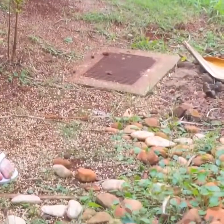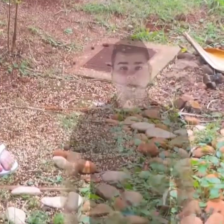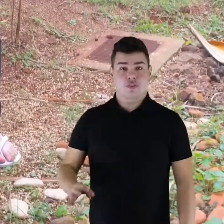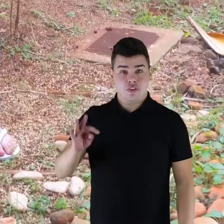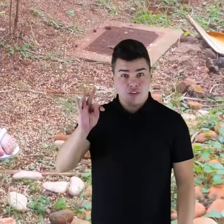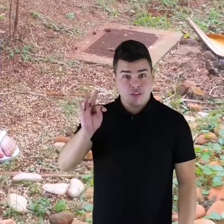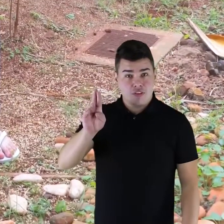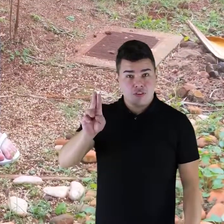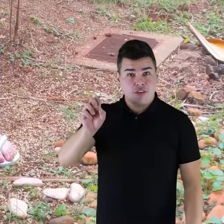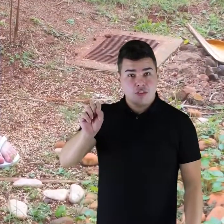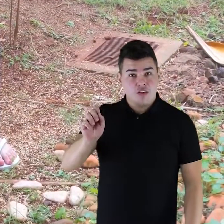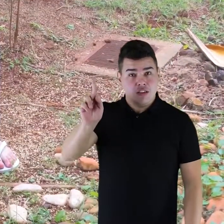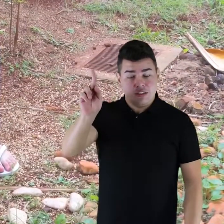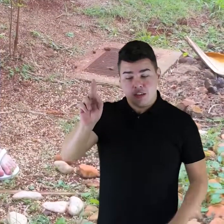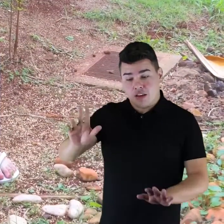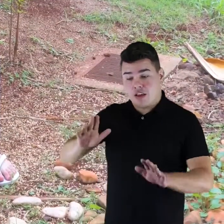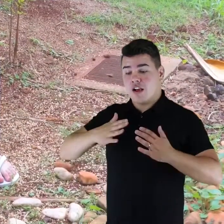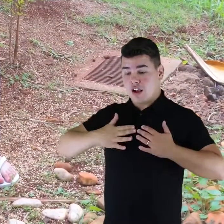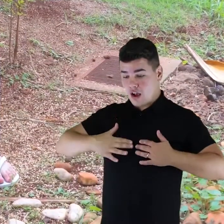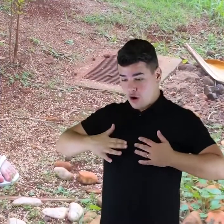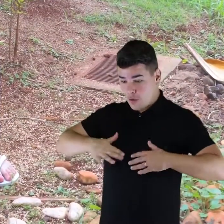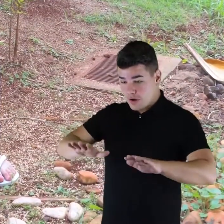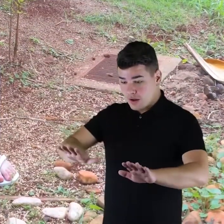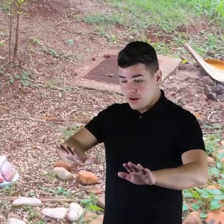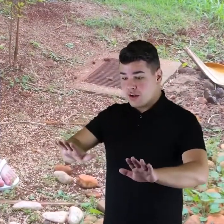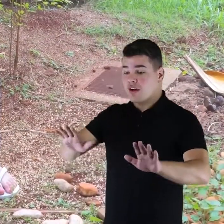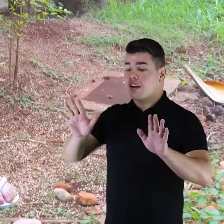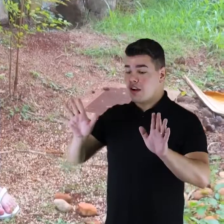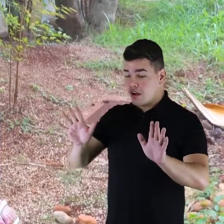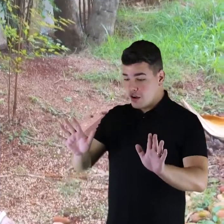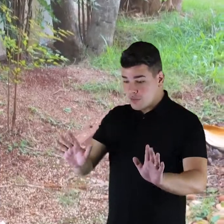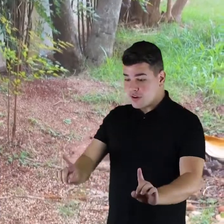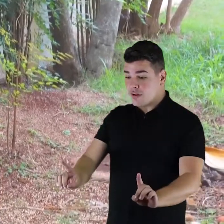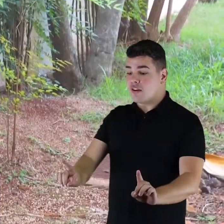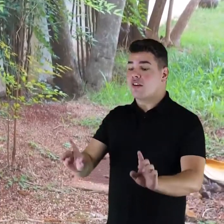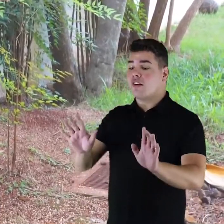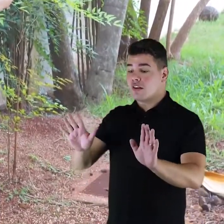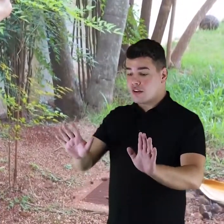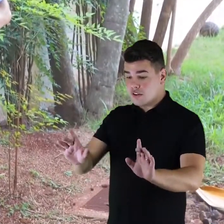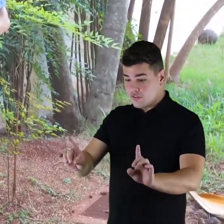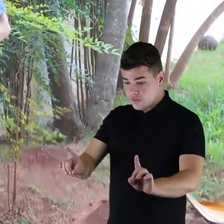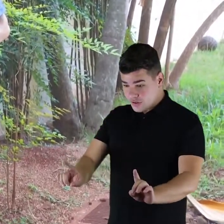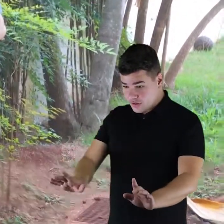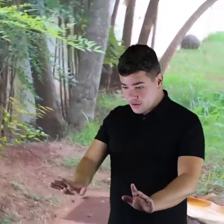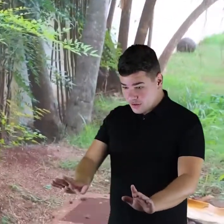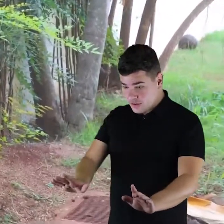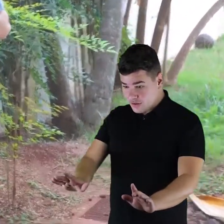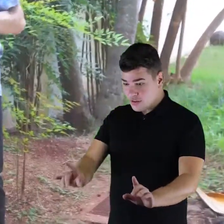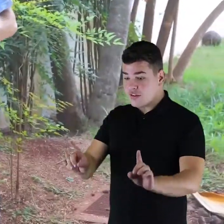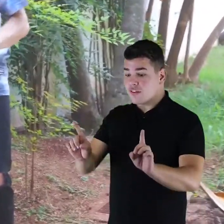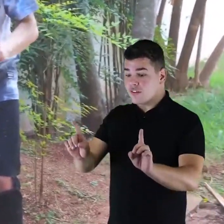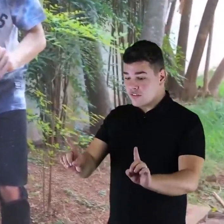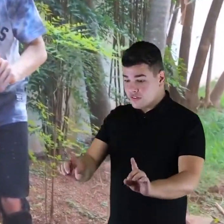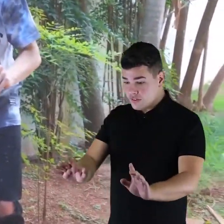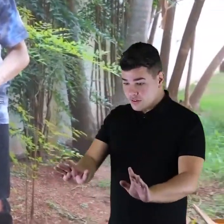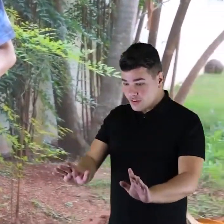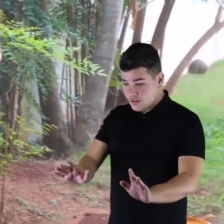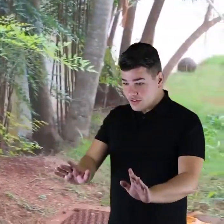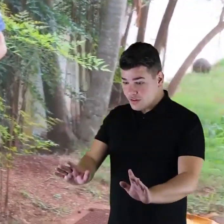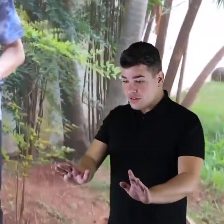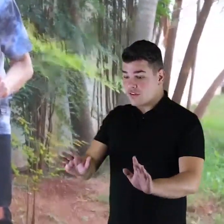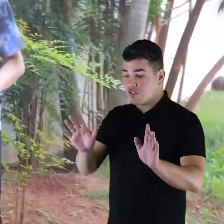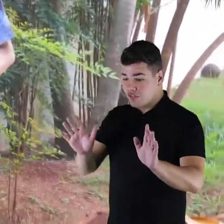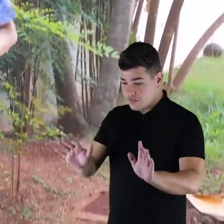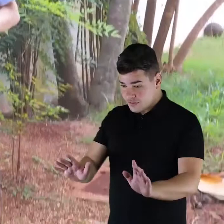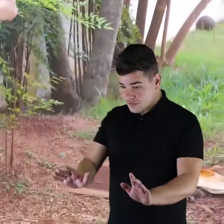Aruan solta a coleira. Tusk, calma, calma. Fica. Ele ergue as mãos espalmadas. Fica.